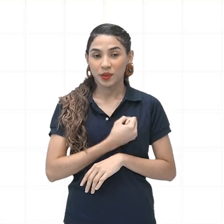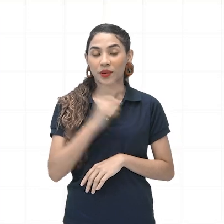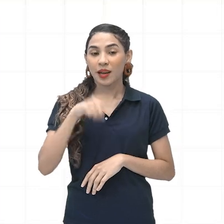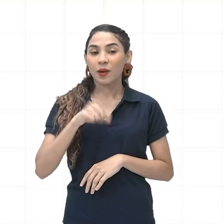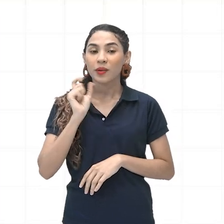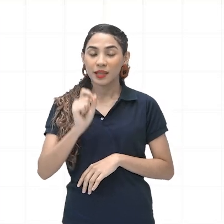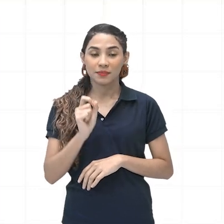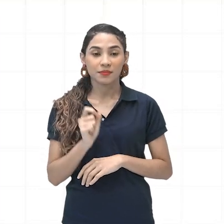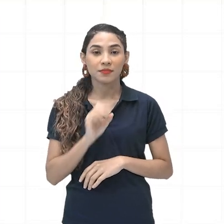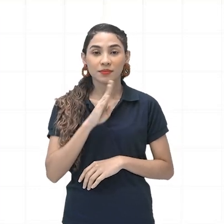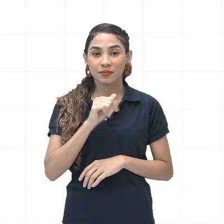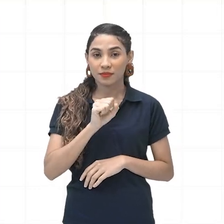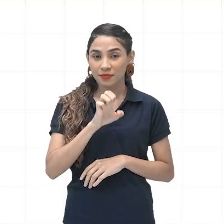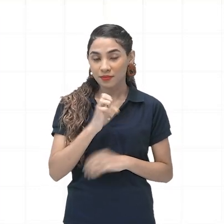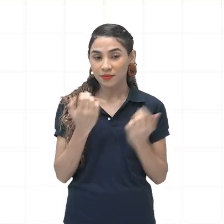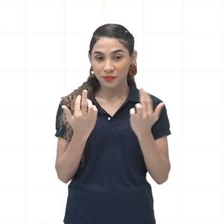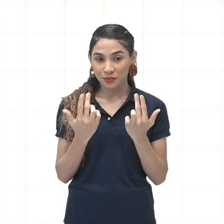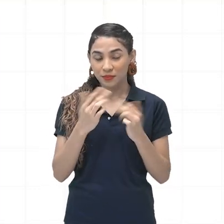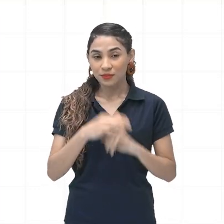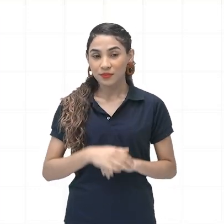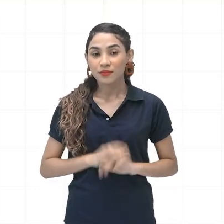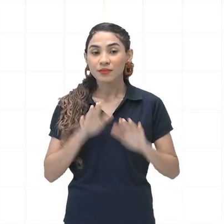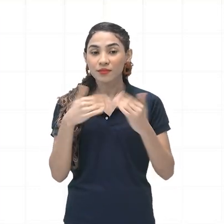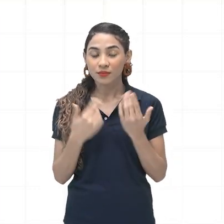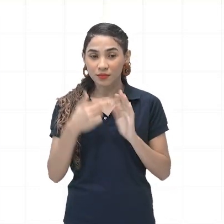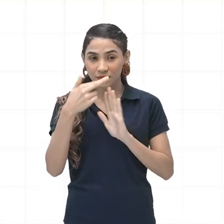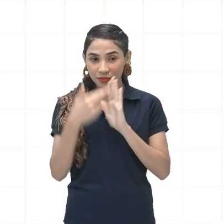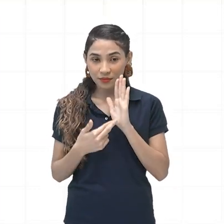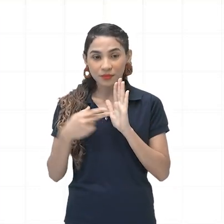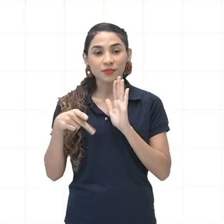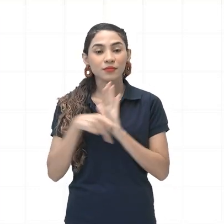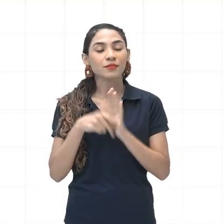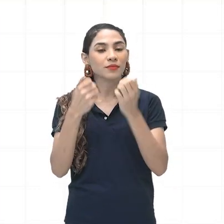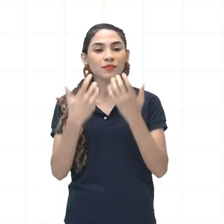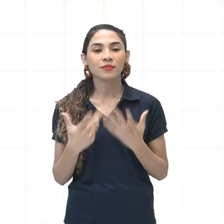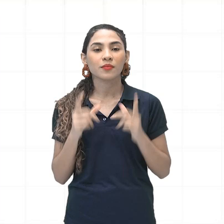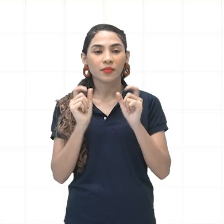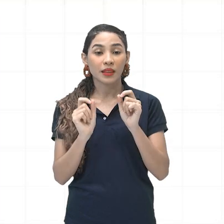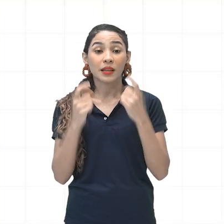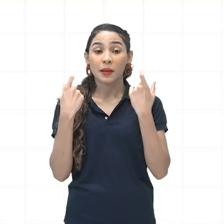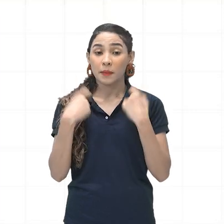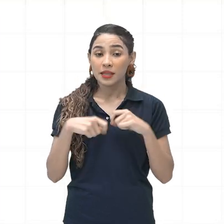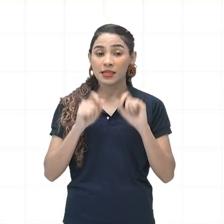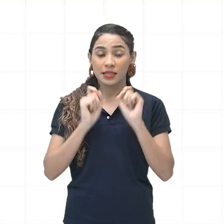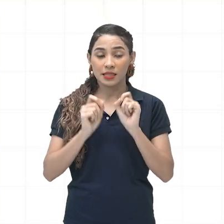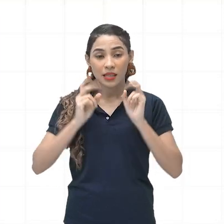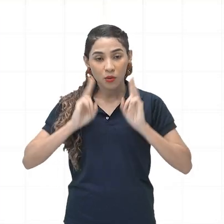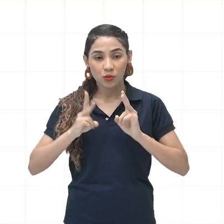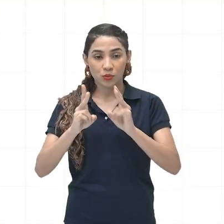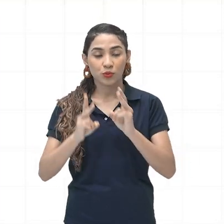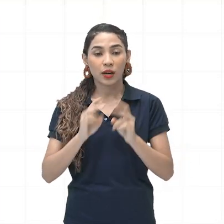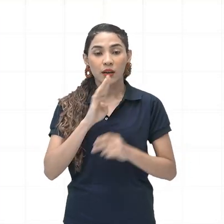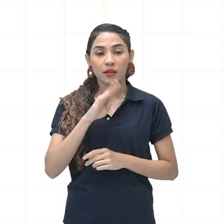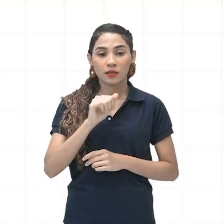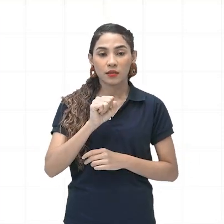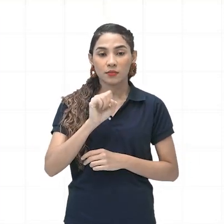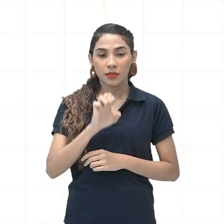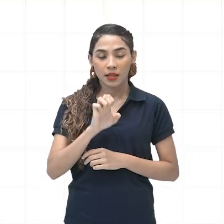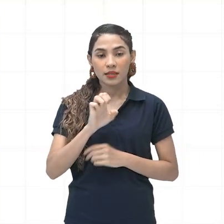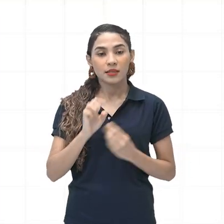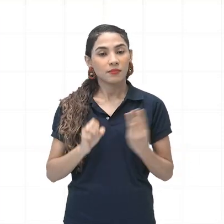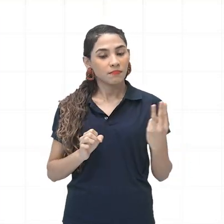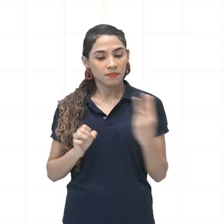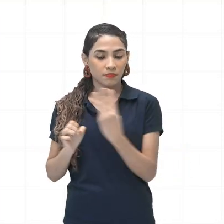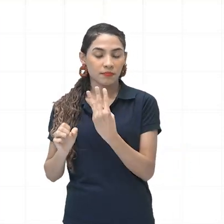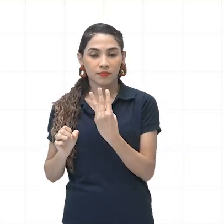elas têm a mesma base. Então, a propriedade nos diz que nós devemos manter a base. Então, eu escrevo